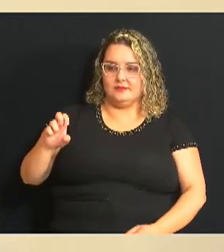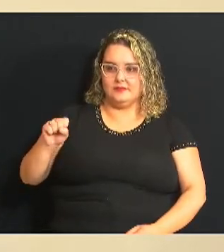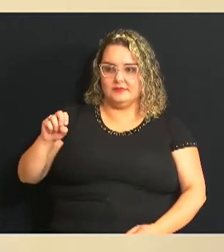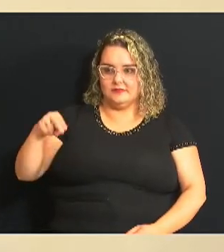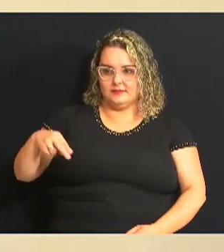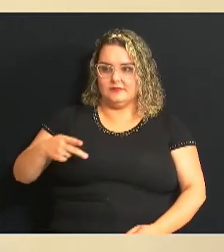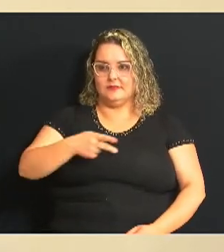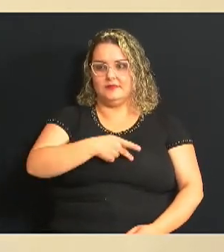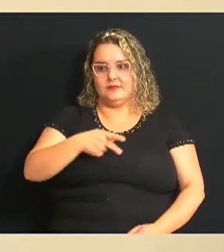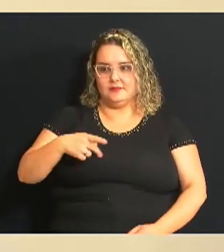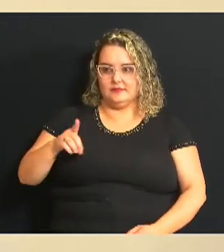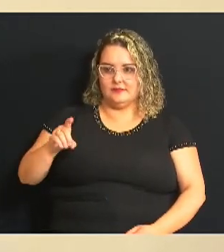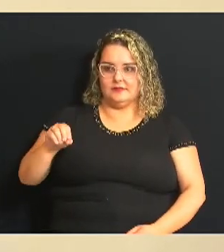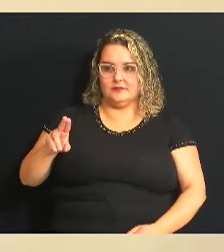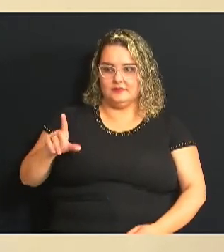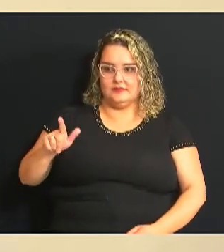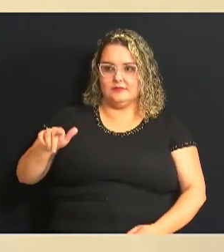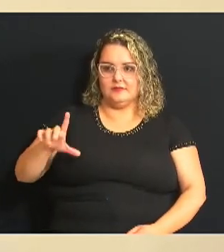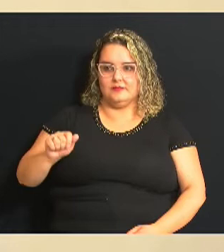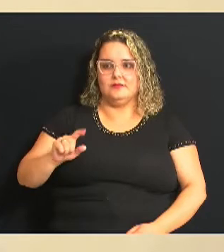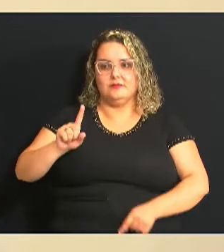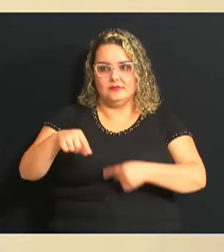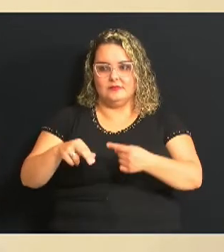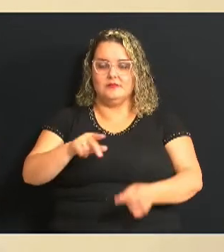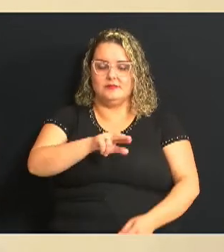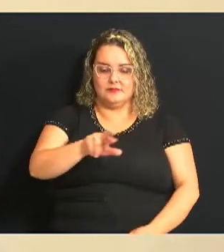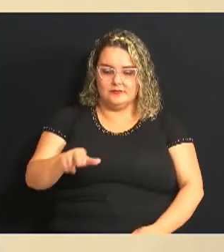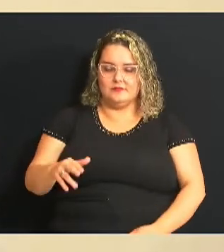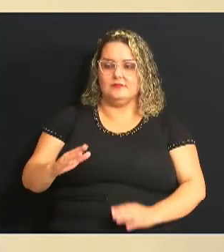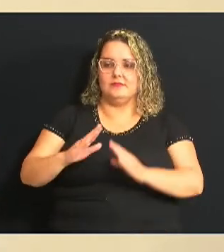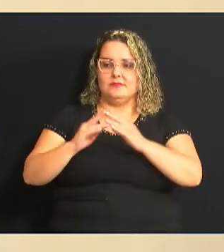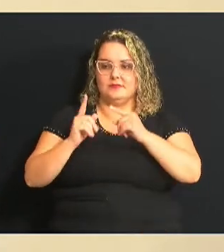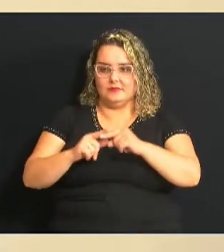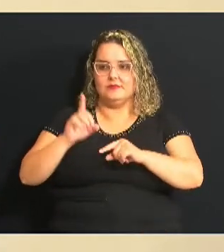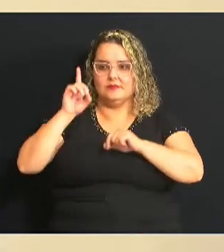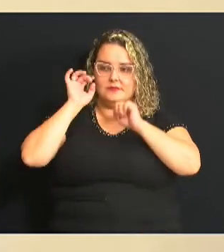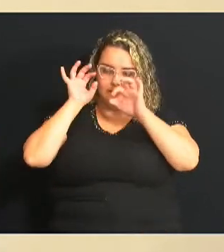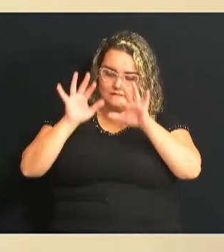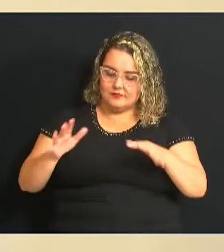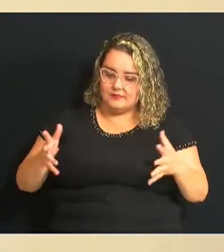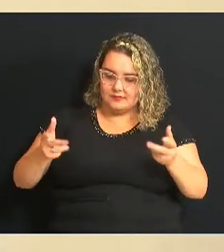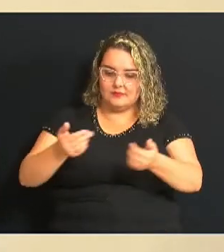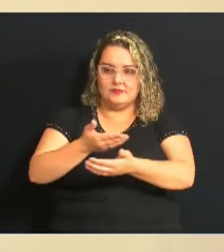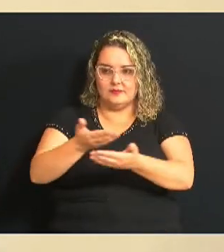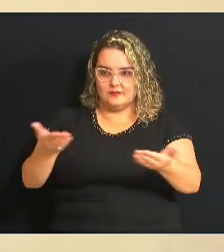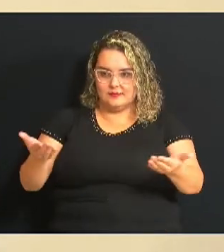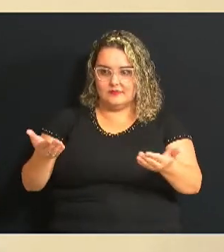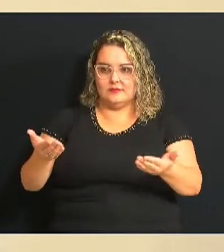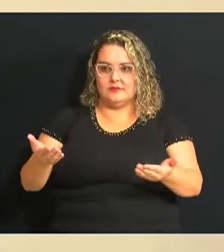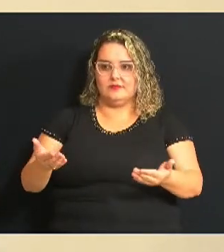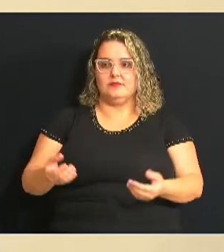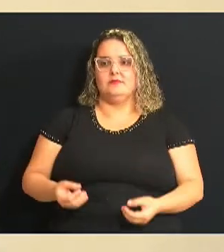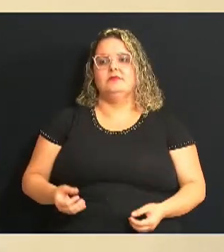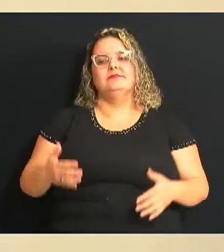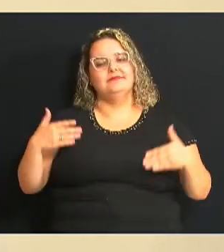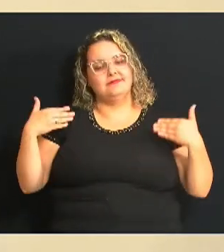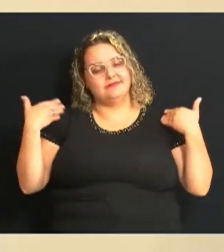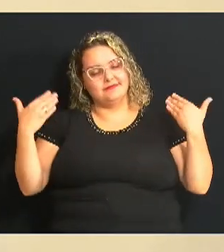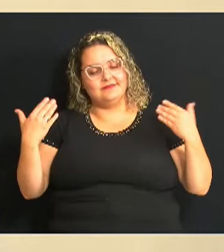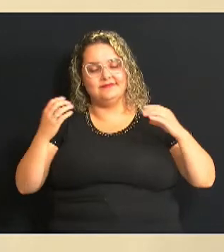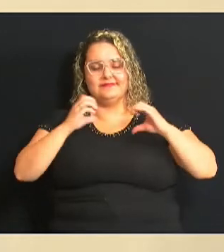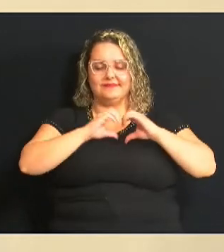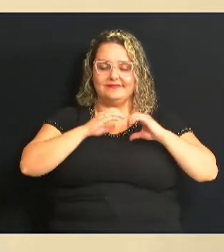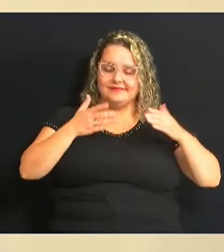Douglas, Deus abençoe, e demais irmãos da igreja, que Deus abençoe a todos vocês, trouxeram grande alegria ao meu coração